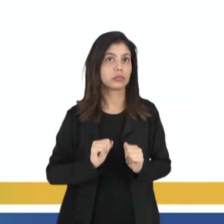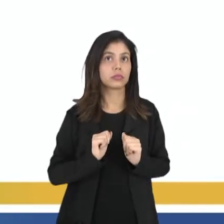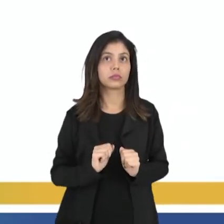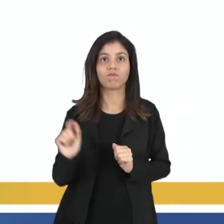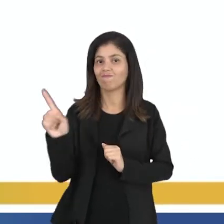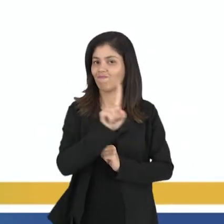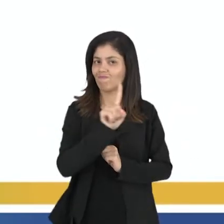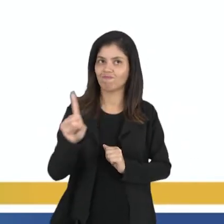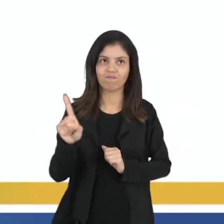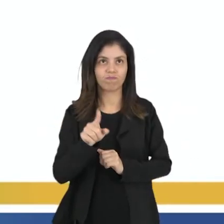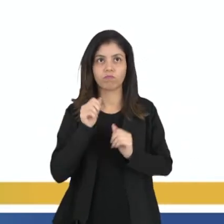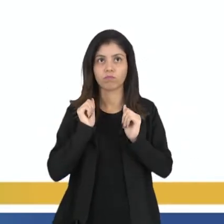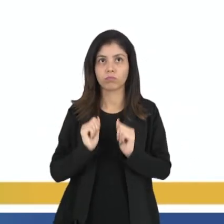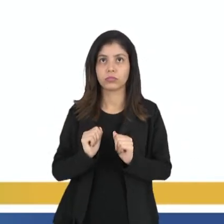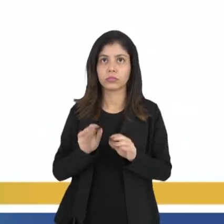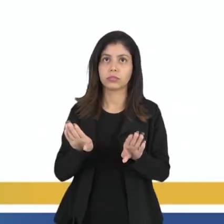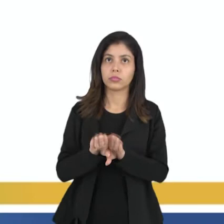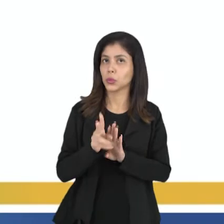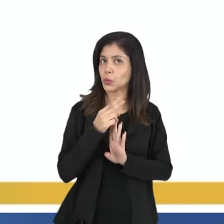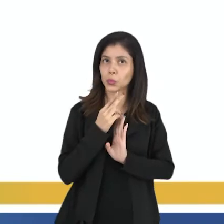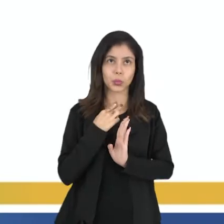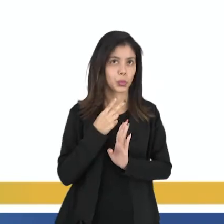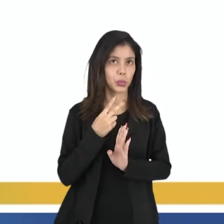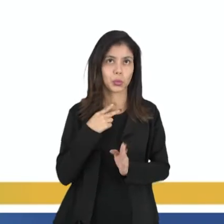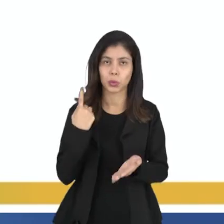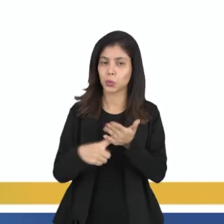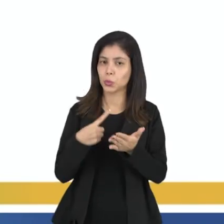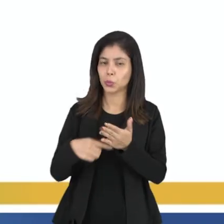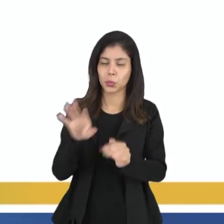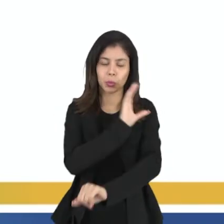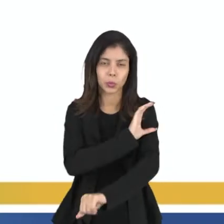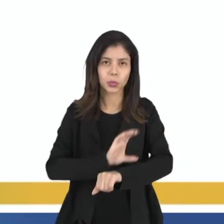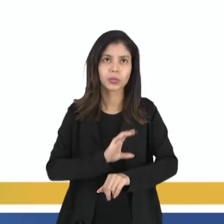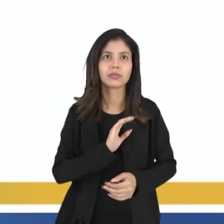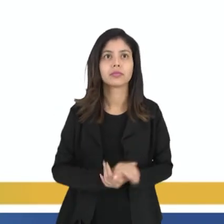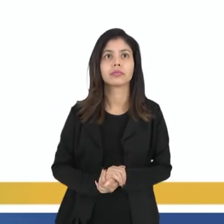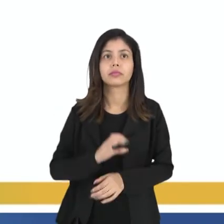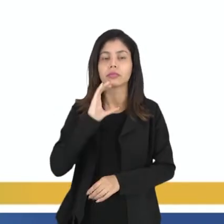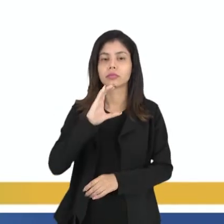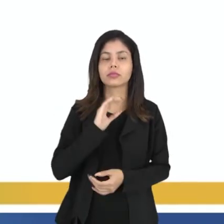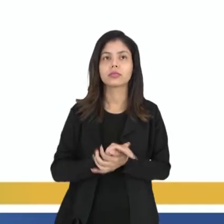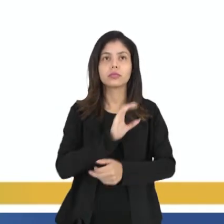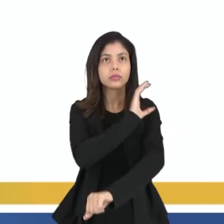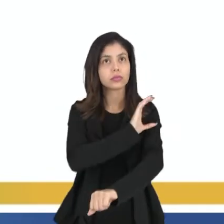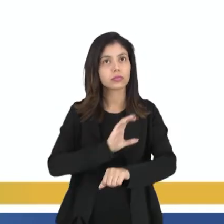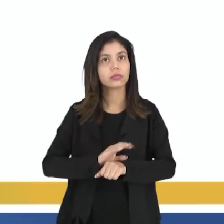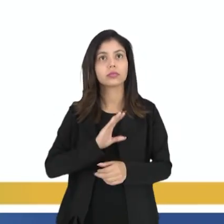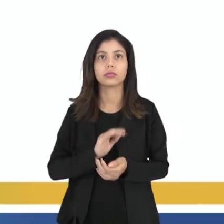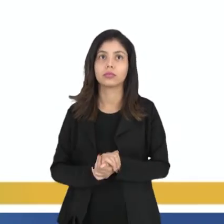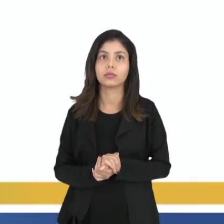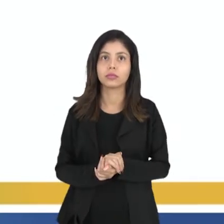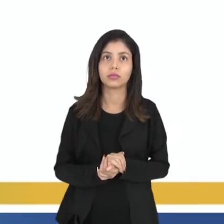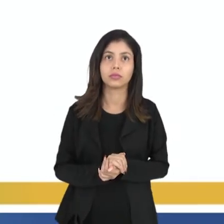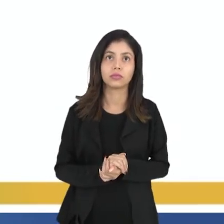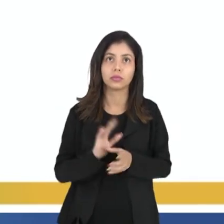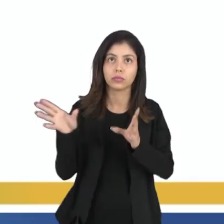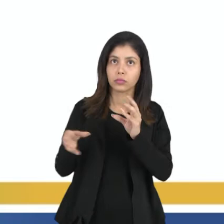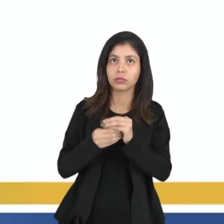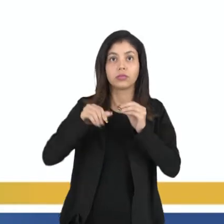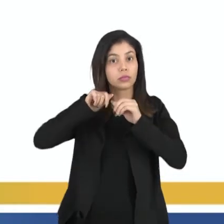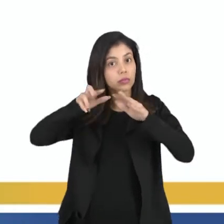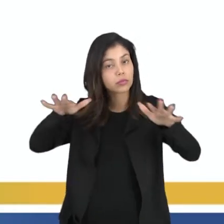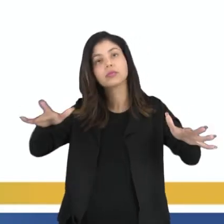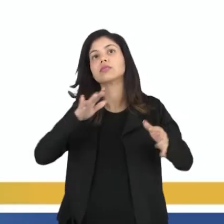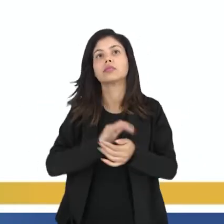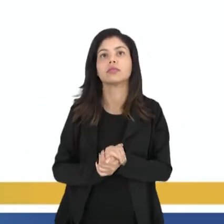popular não podem ser consideradas cultura. Alternativa C. A cultura, em sua